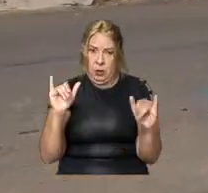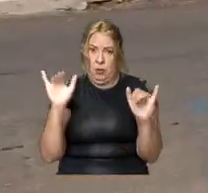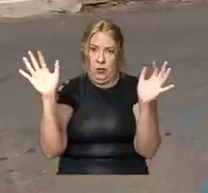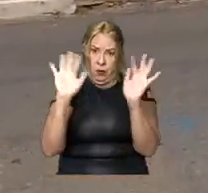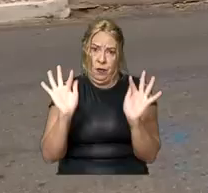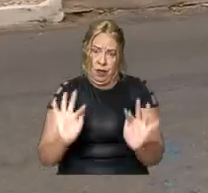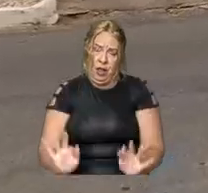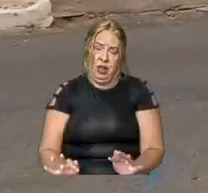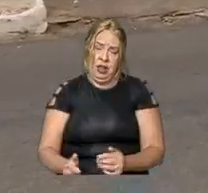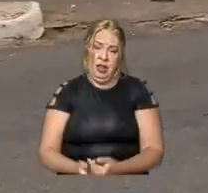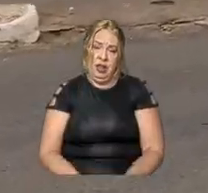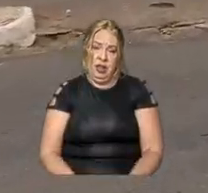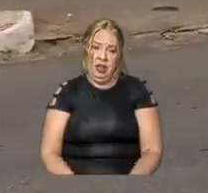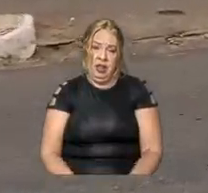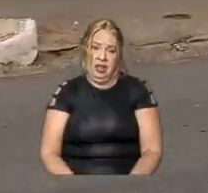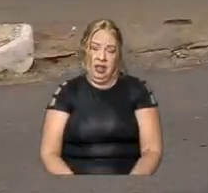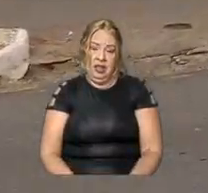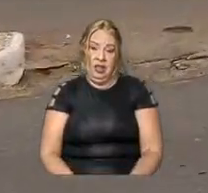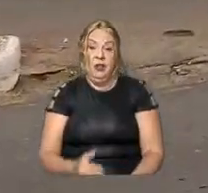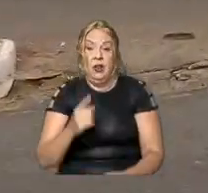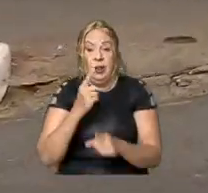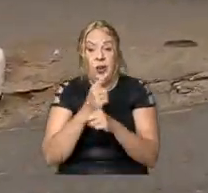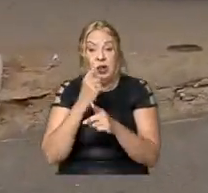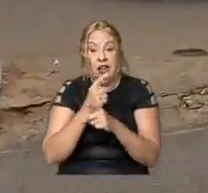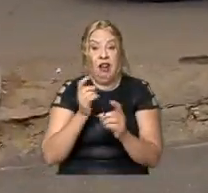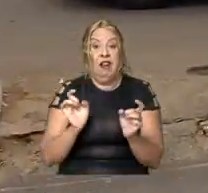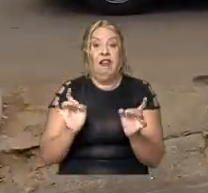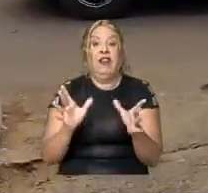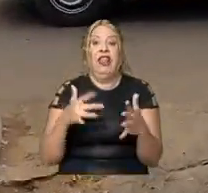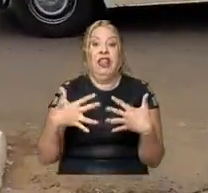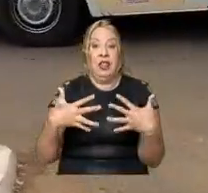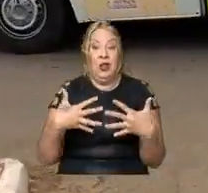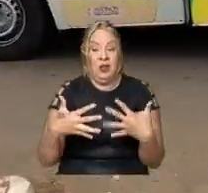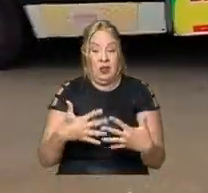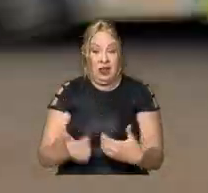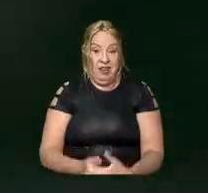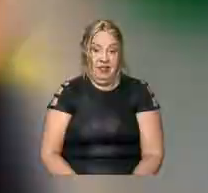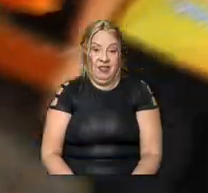astral, reside a promotora Pé Quente. E fomos conhecê-la.